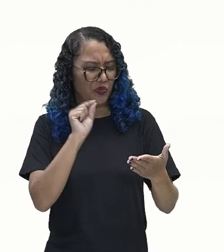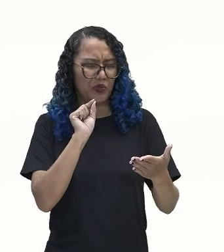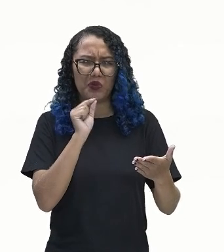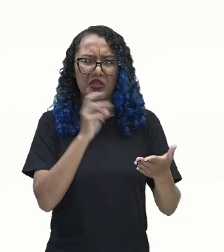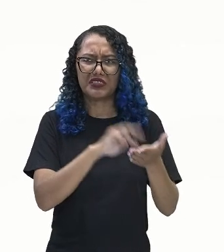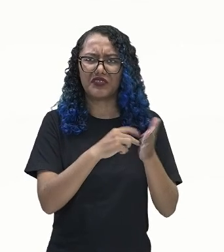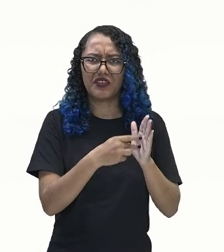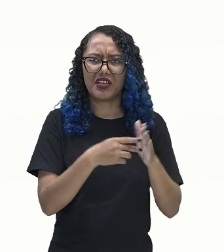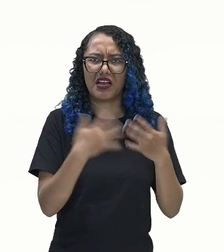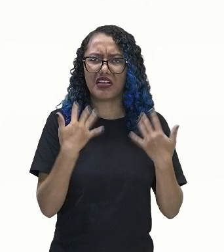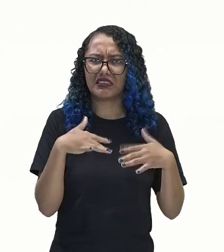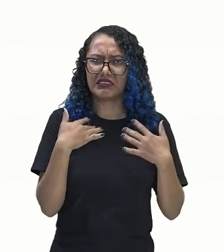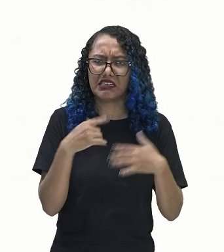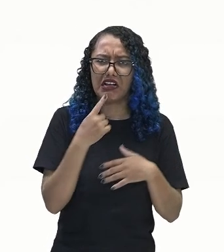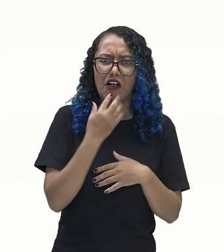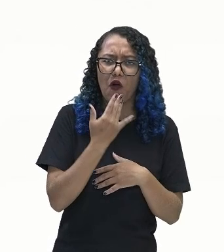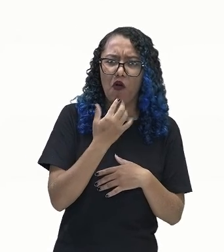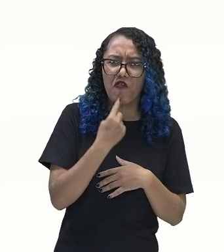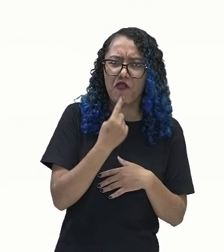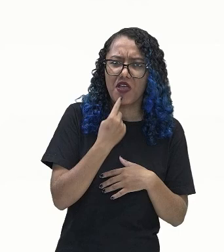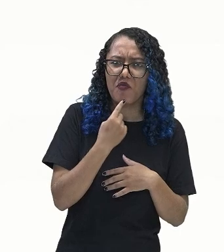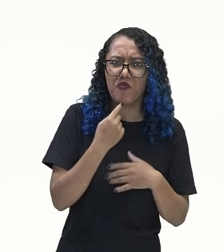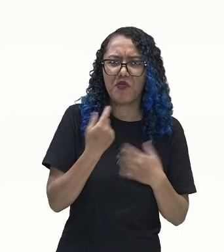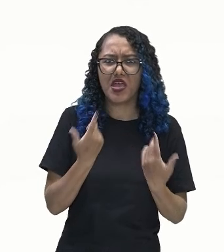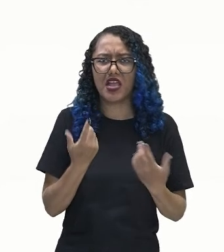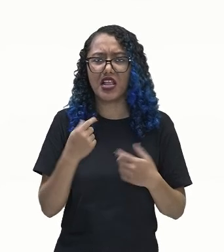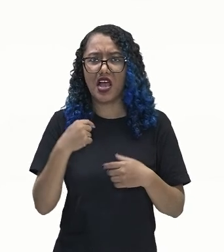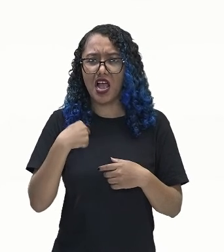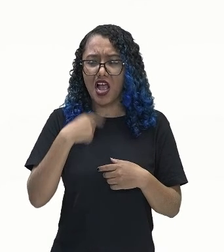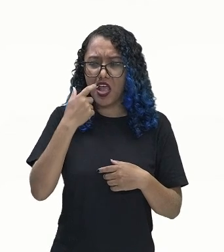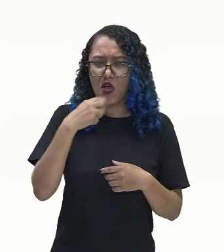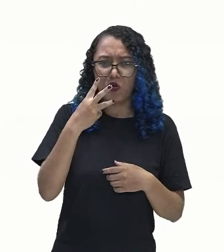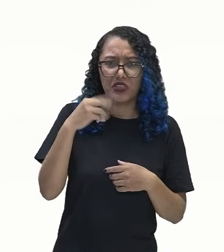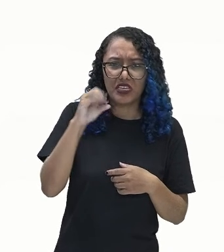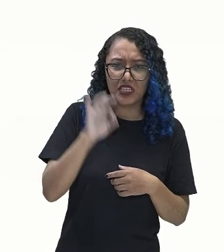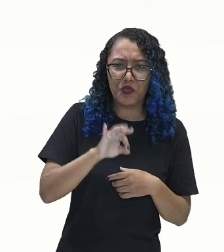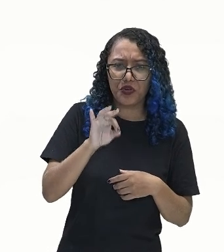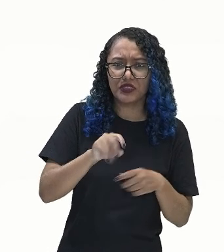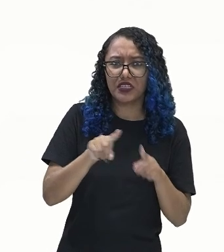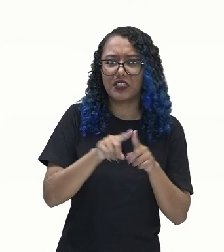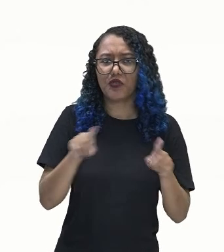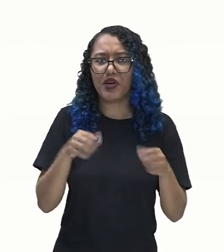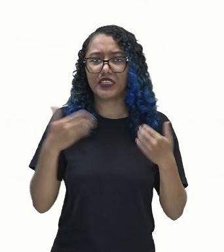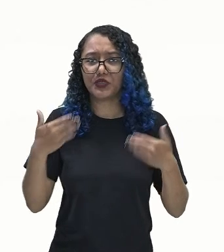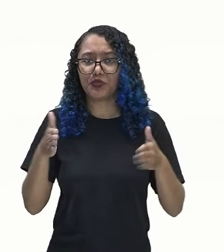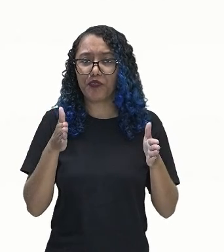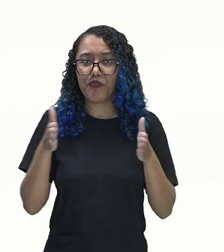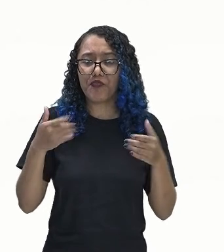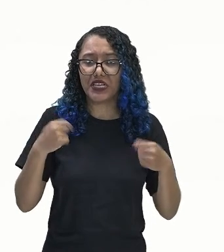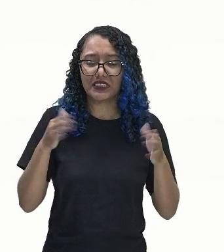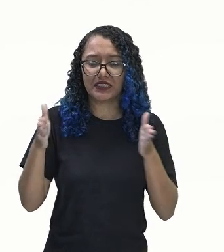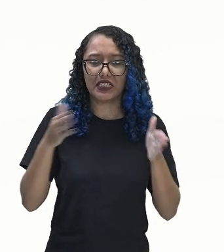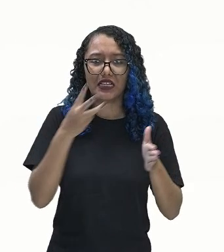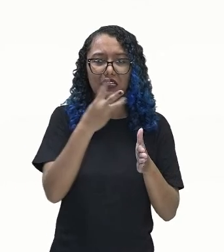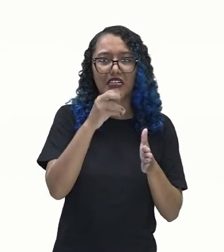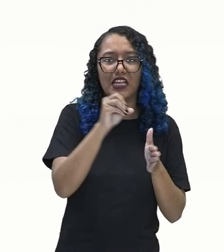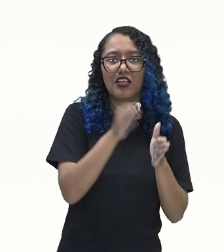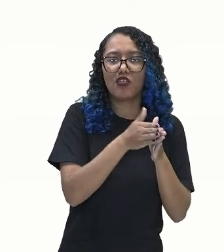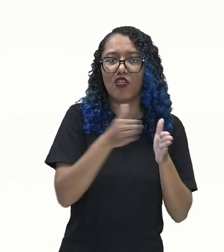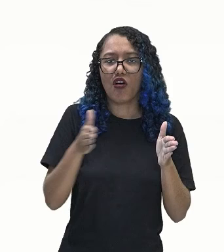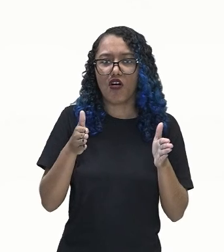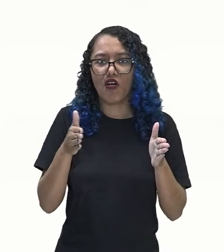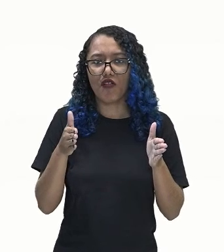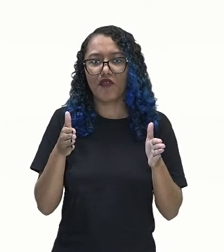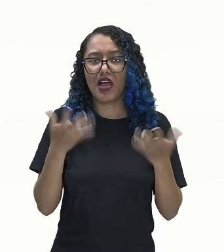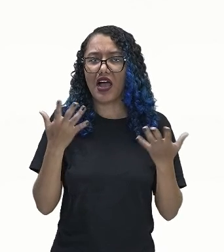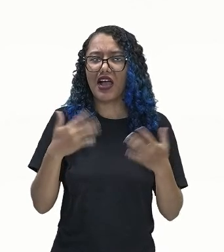vermelho, diz que eu tô com 30 e era pra eu estar entre 39 e 50. É aqui que eu vou morrer. É aqui que é a causa da minha morte. Não, calma, ainda